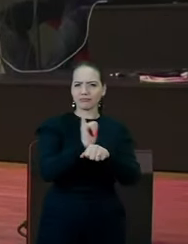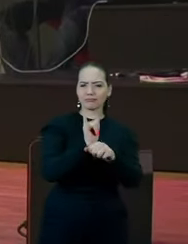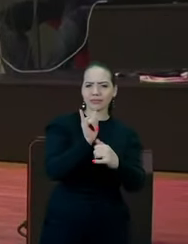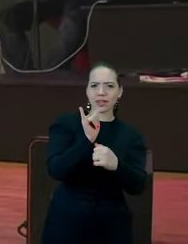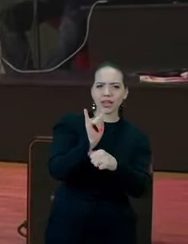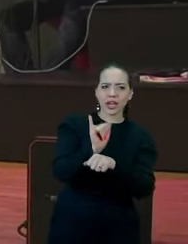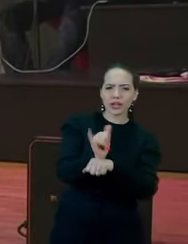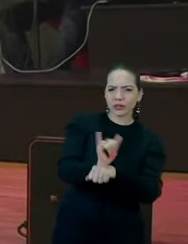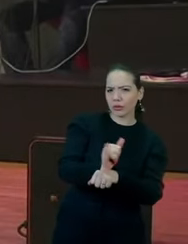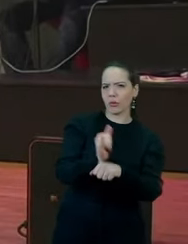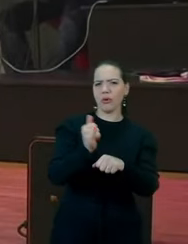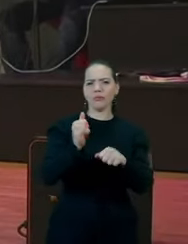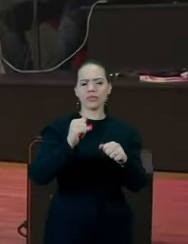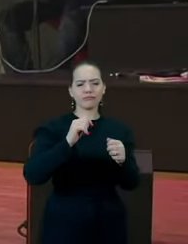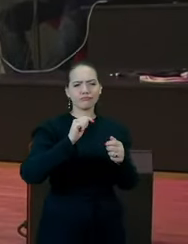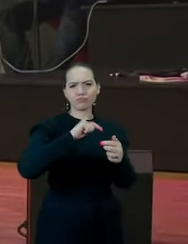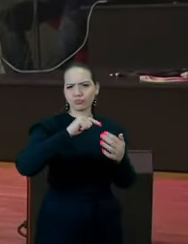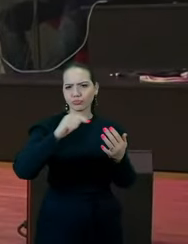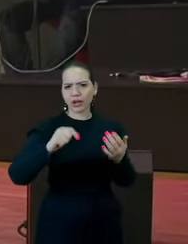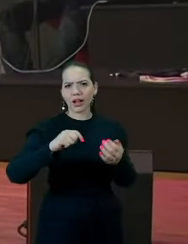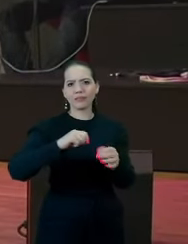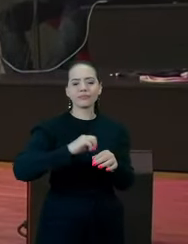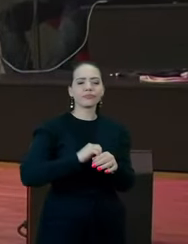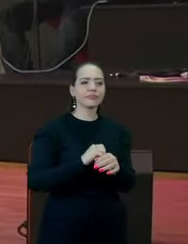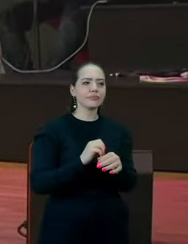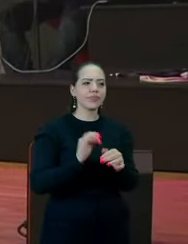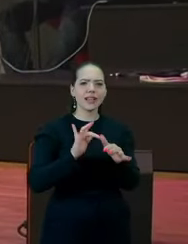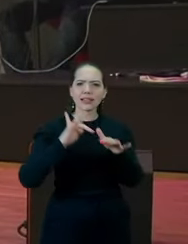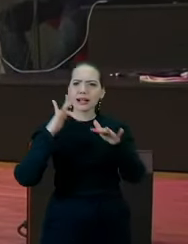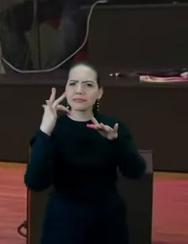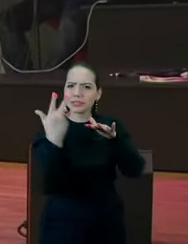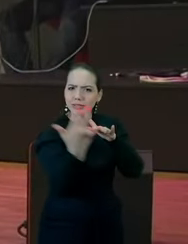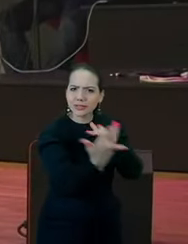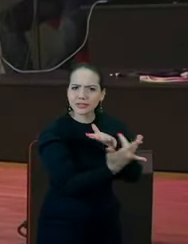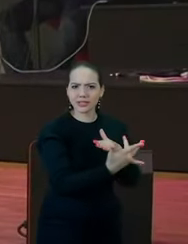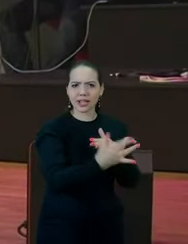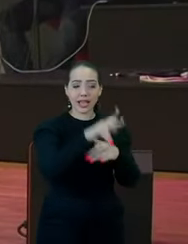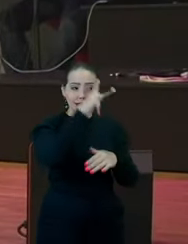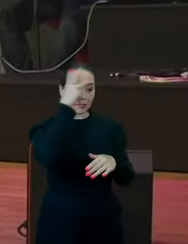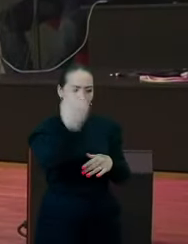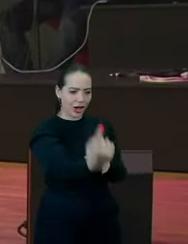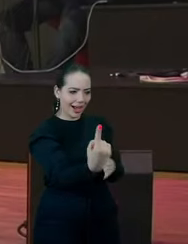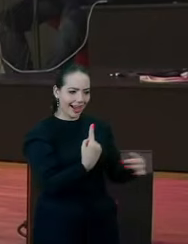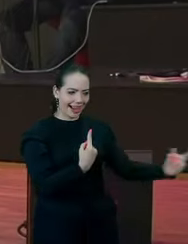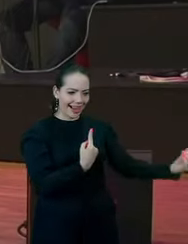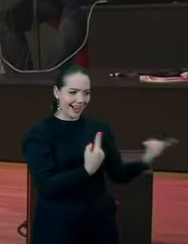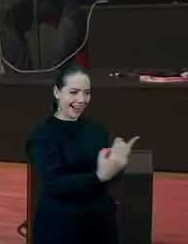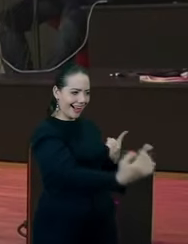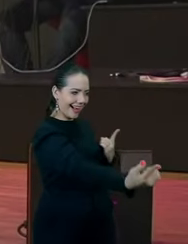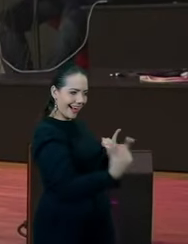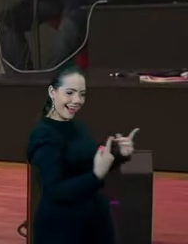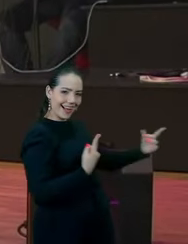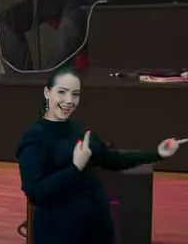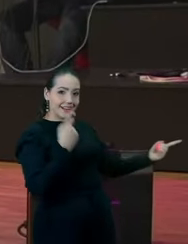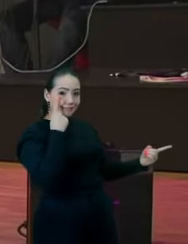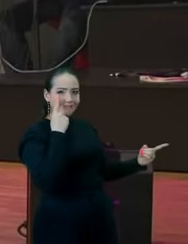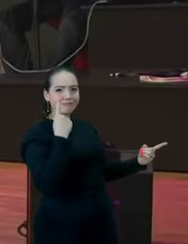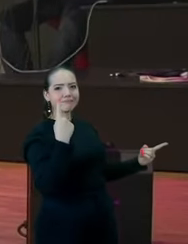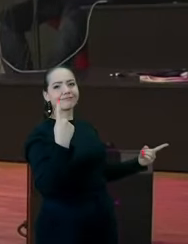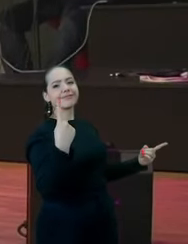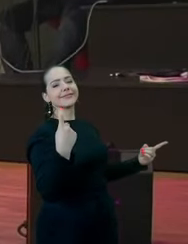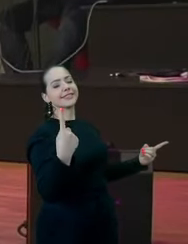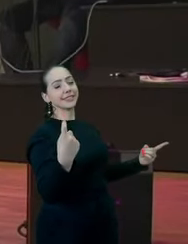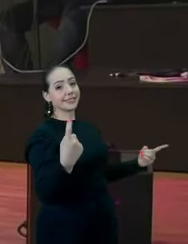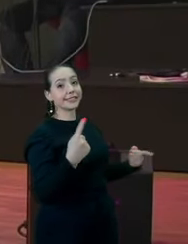não. Porque isso não é uma conexão, isso é um conchavo. E eu não quero estar em conchavo.